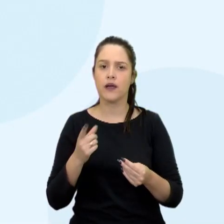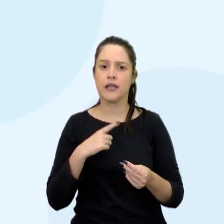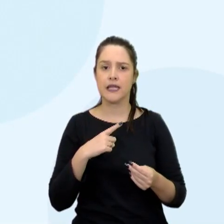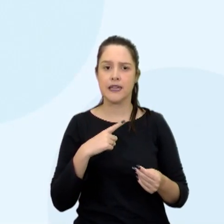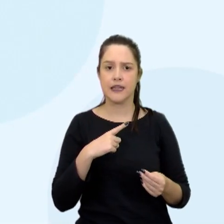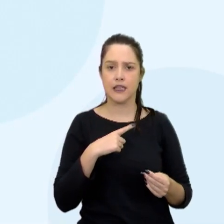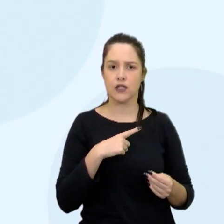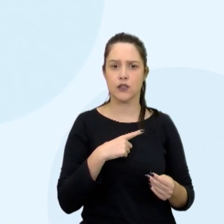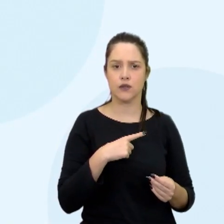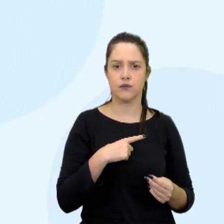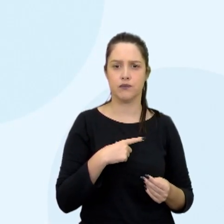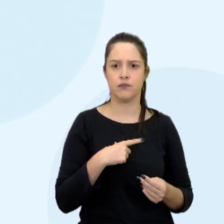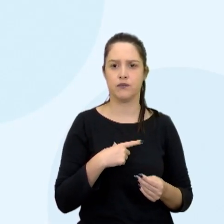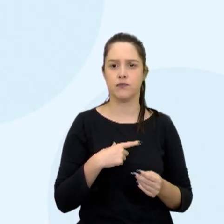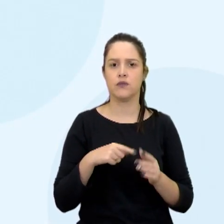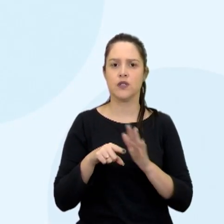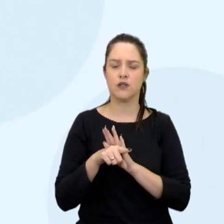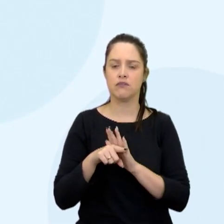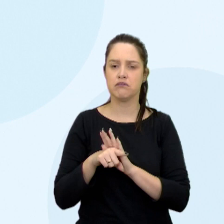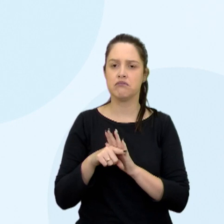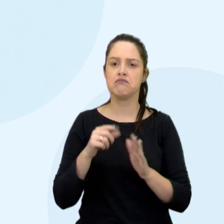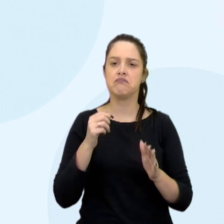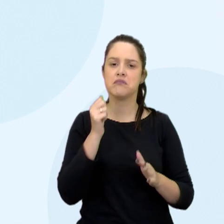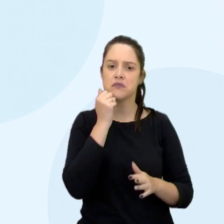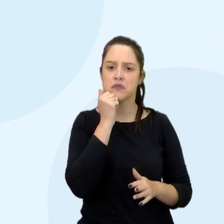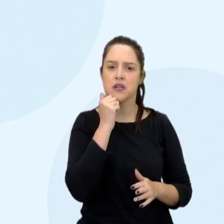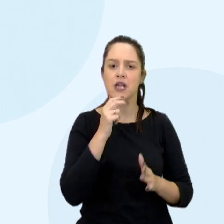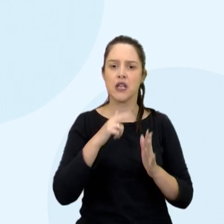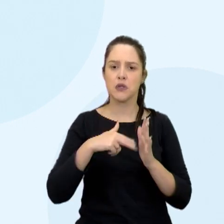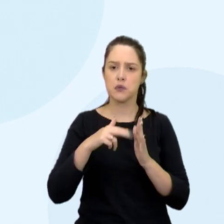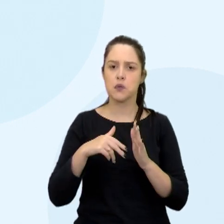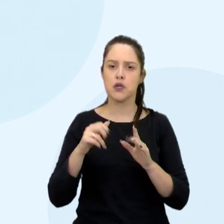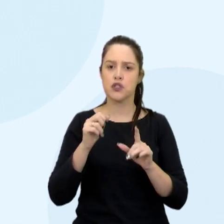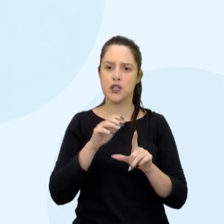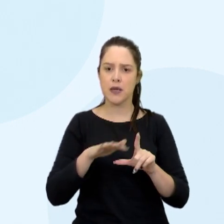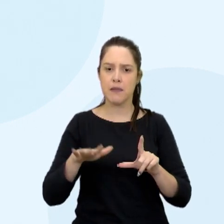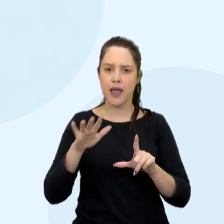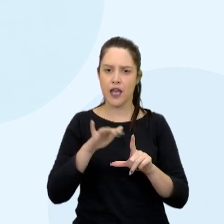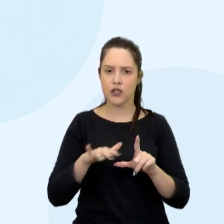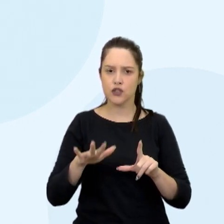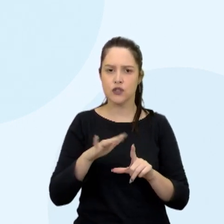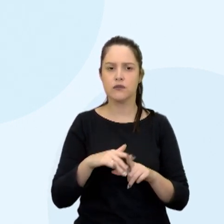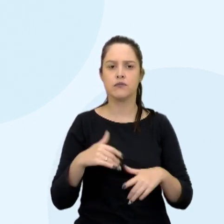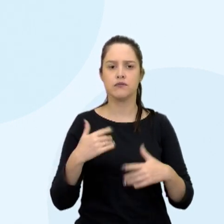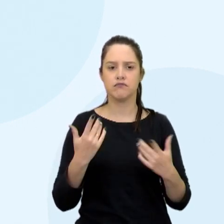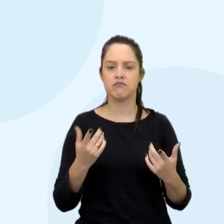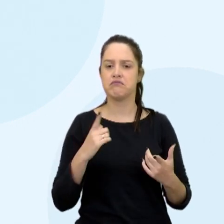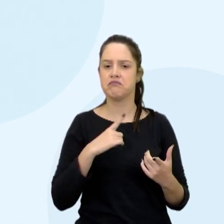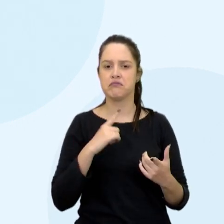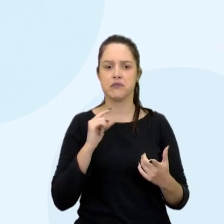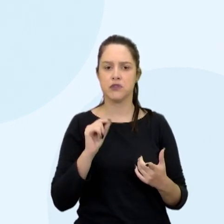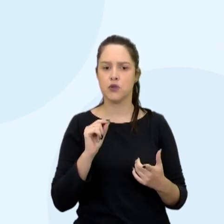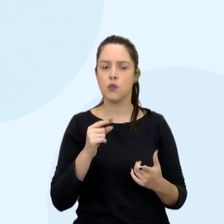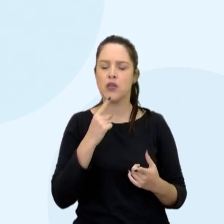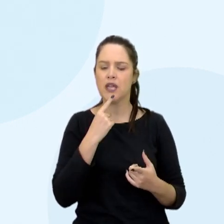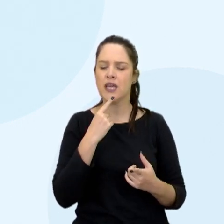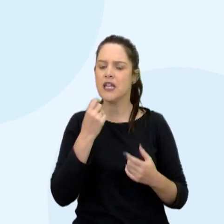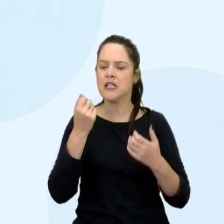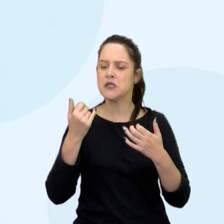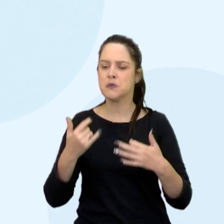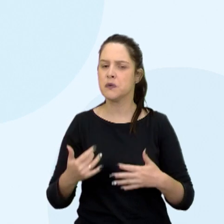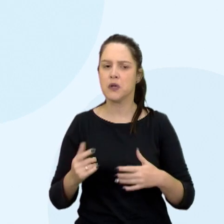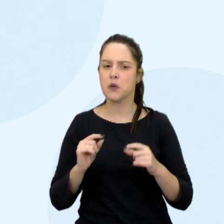para a gente começar a nossa leitura de imagens. Então, nós temos aí um desenho, né? O que esse desenho diz? O que